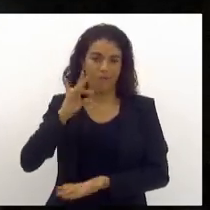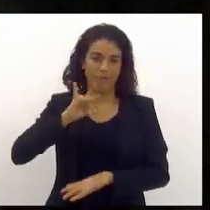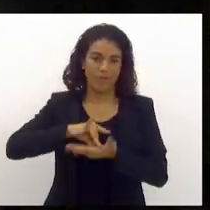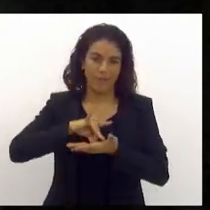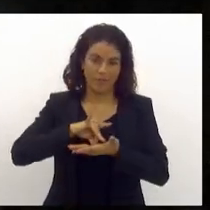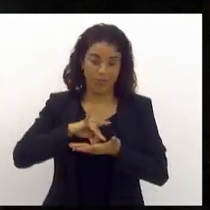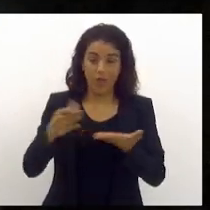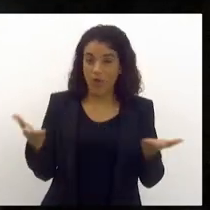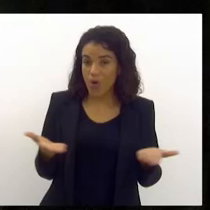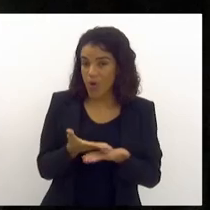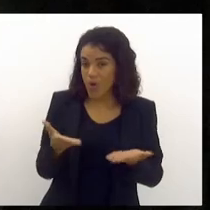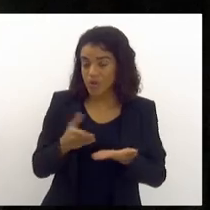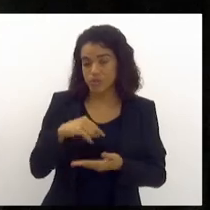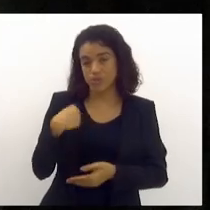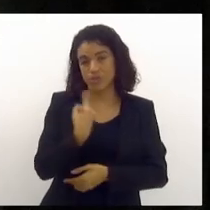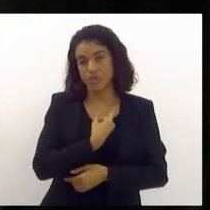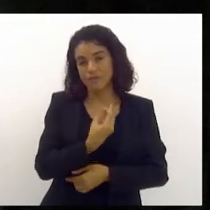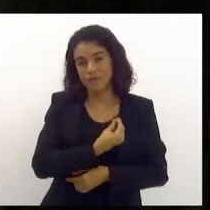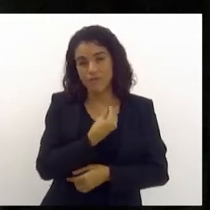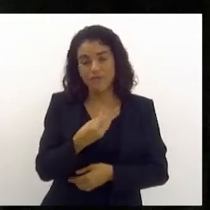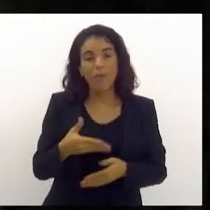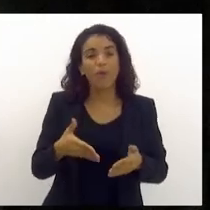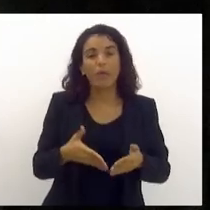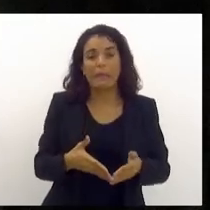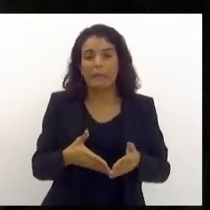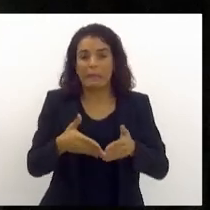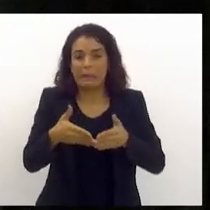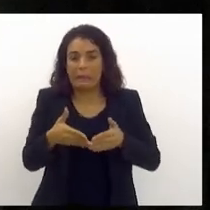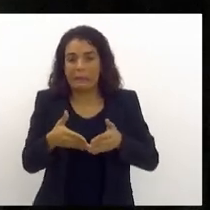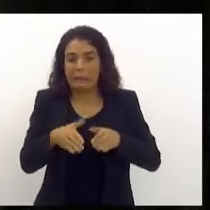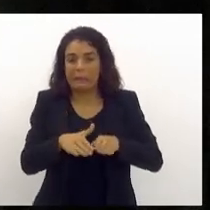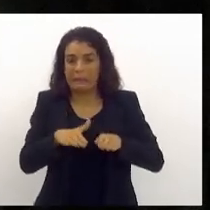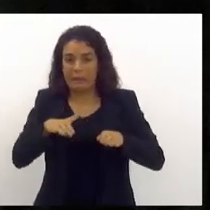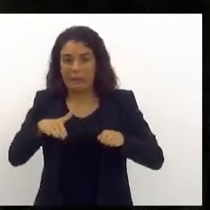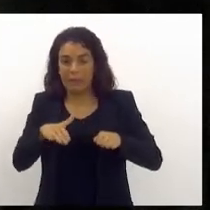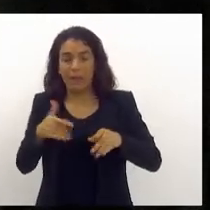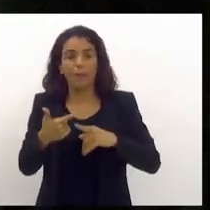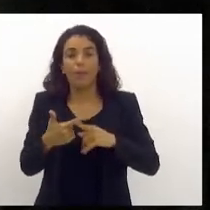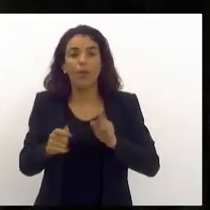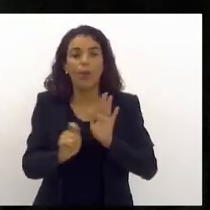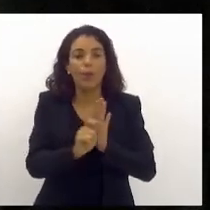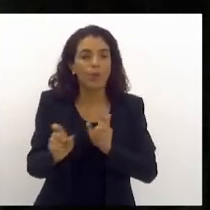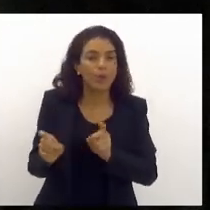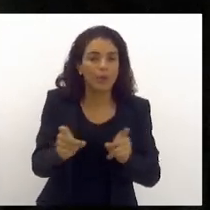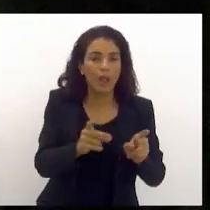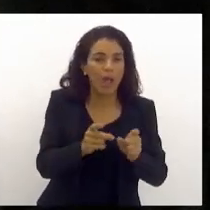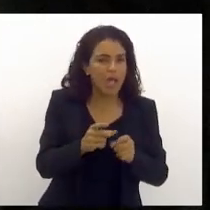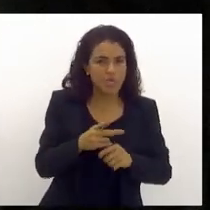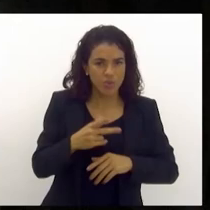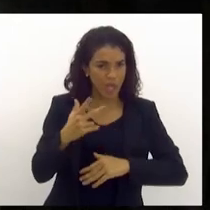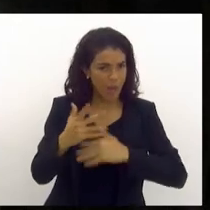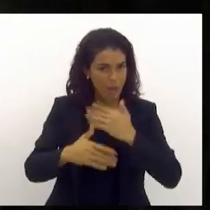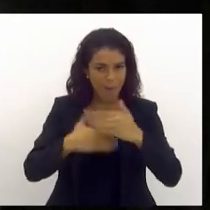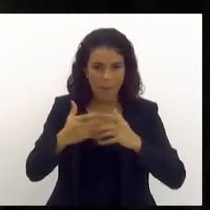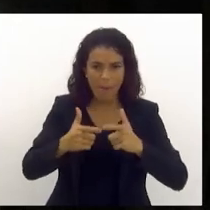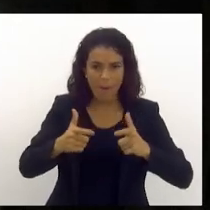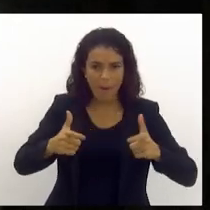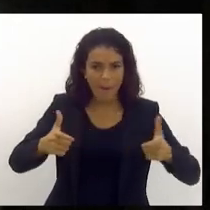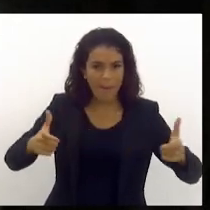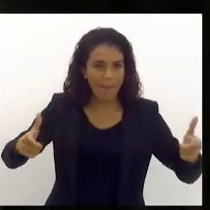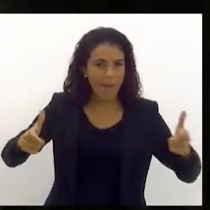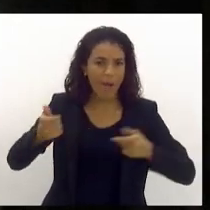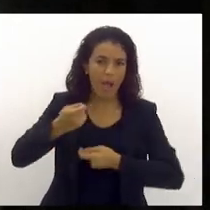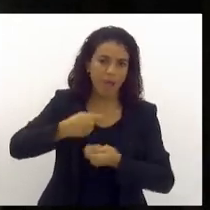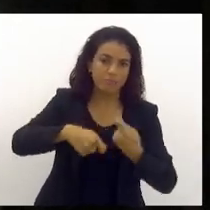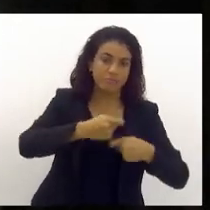Nós vivemos hoje acuados, porque o tráfico agora quer avançar, eles querem crescer os seus